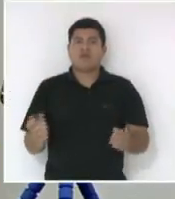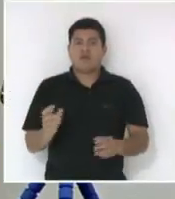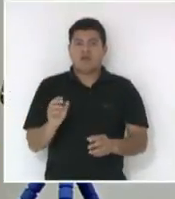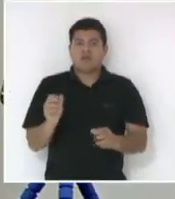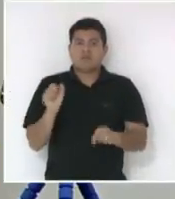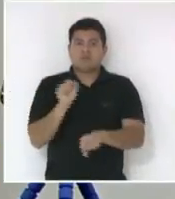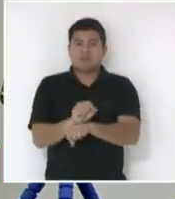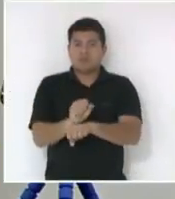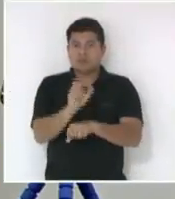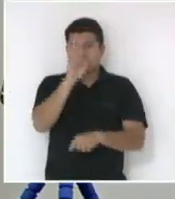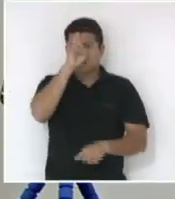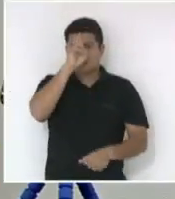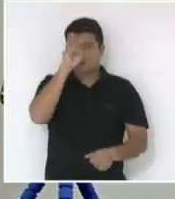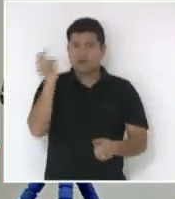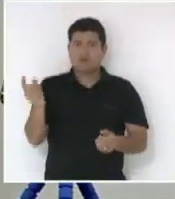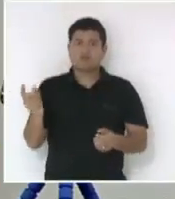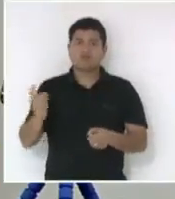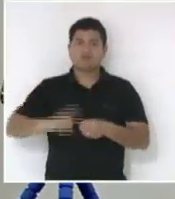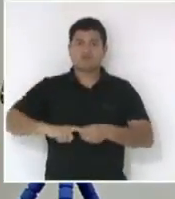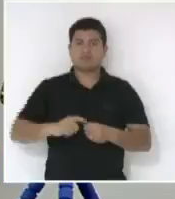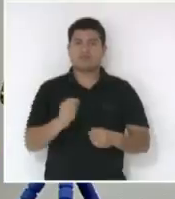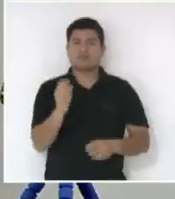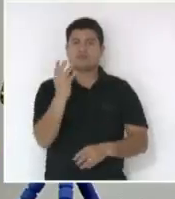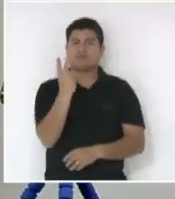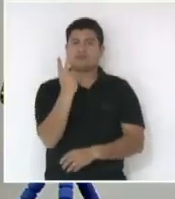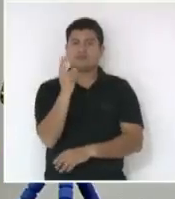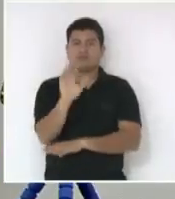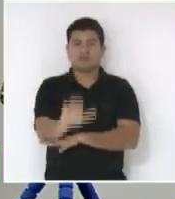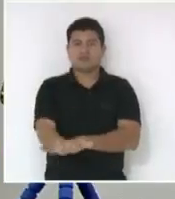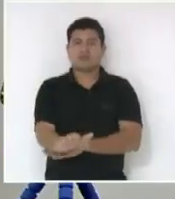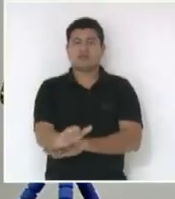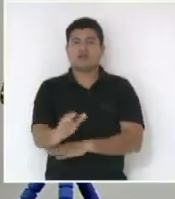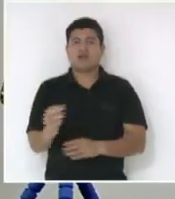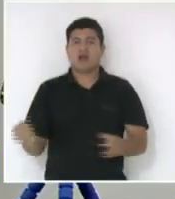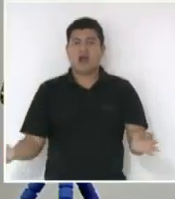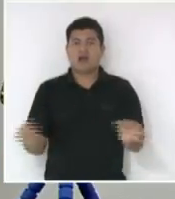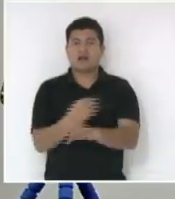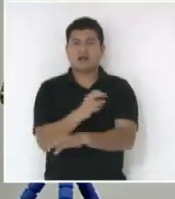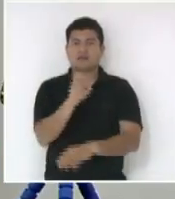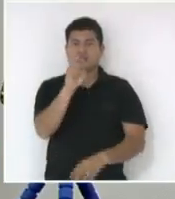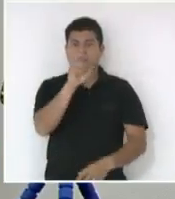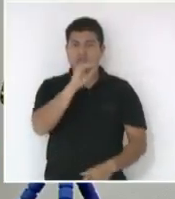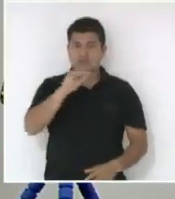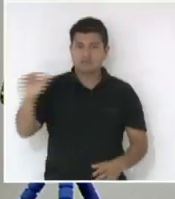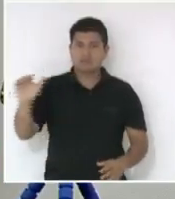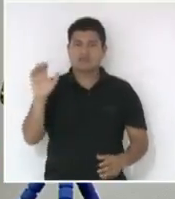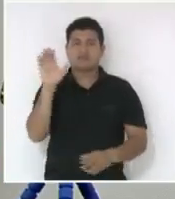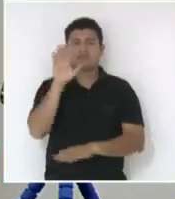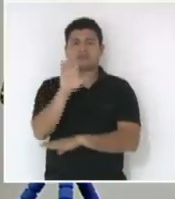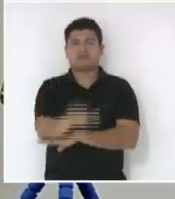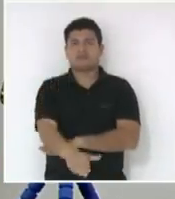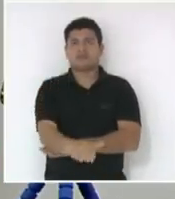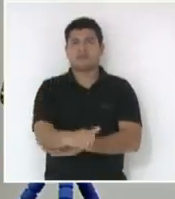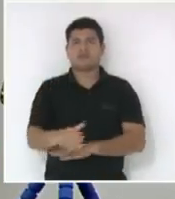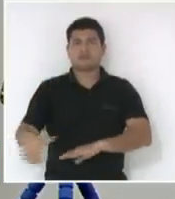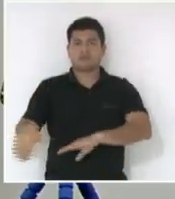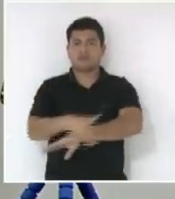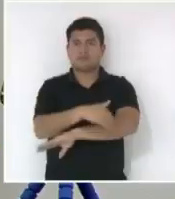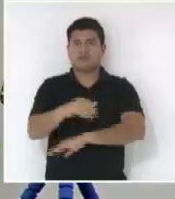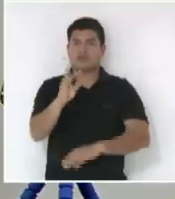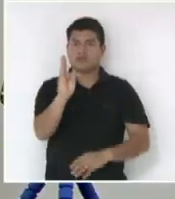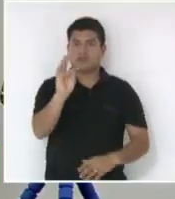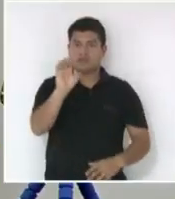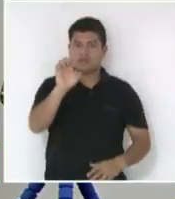às 14 e encerra o expediente às 17h30, de segunda a sexta-feira, na Rua Tenente Silveira,